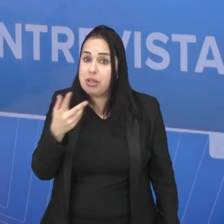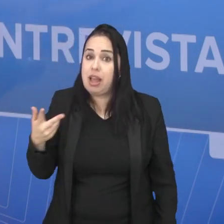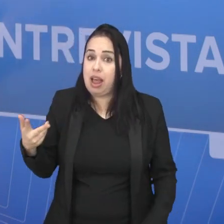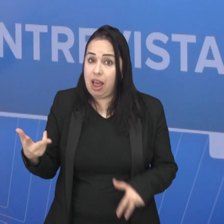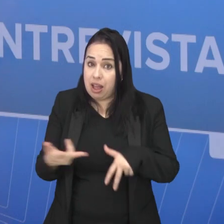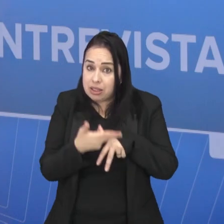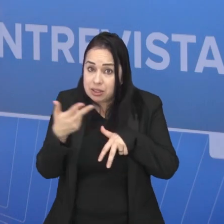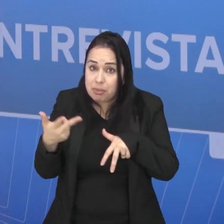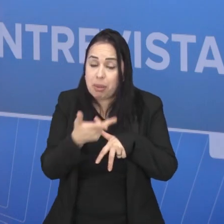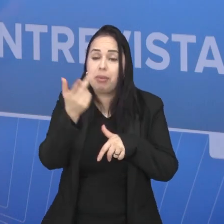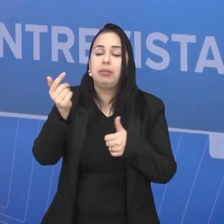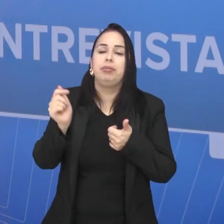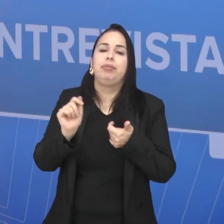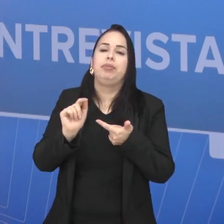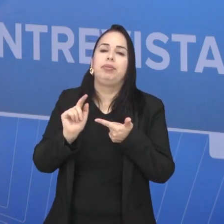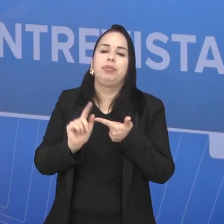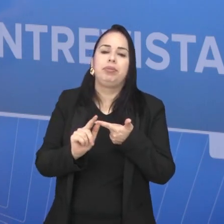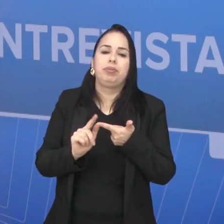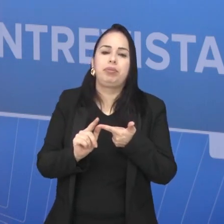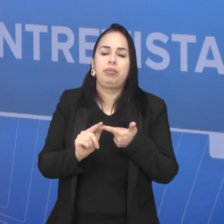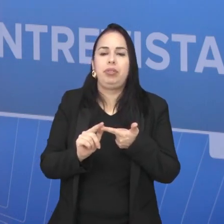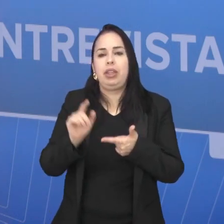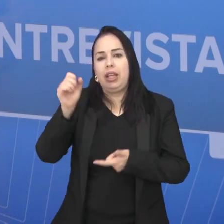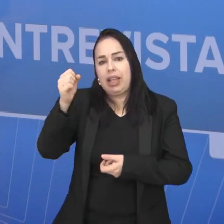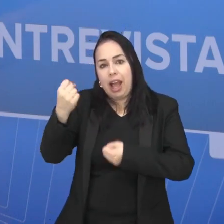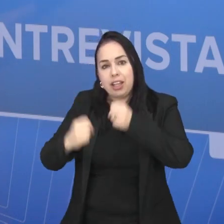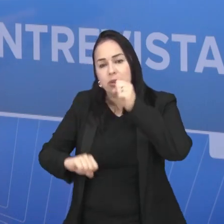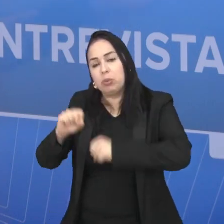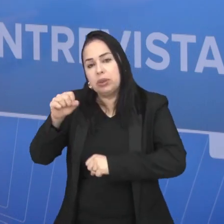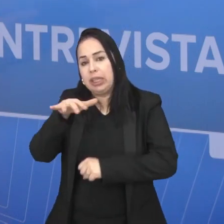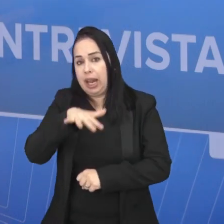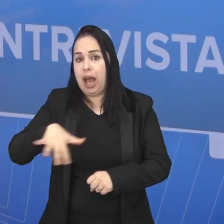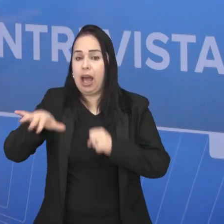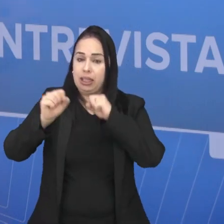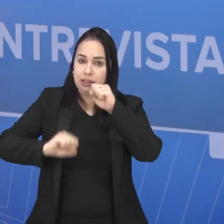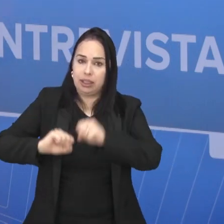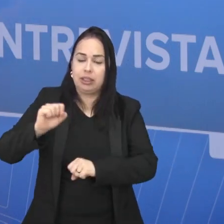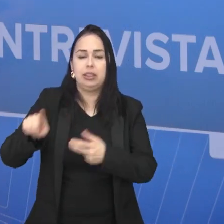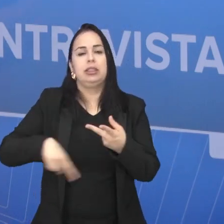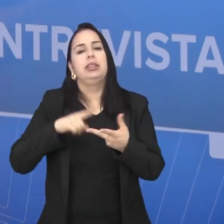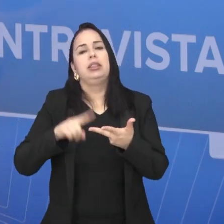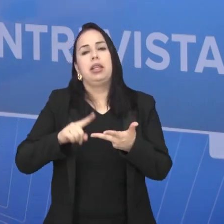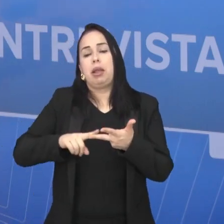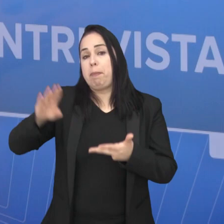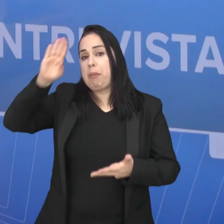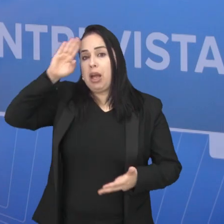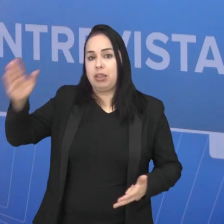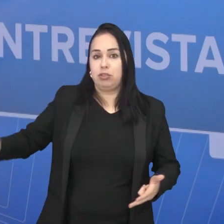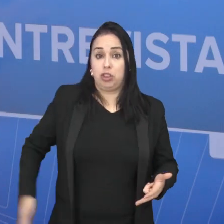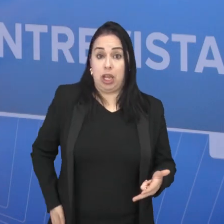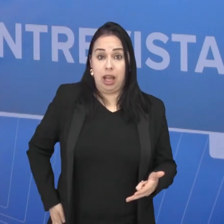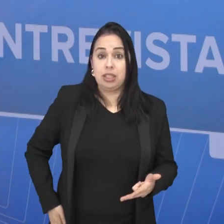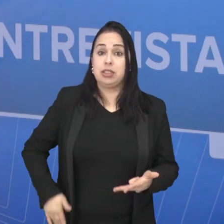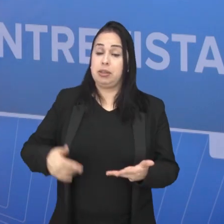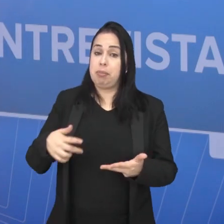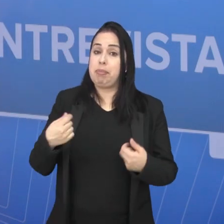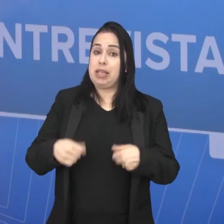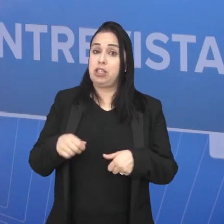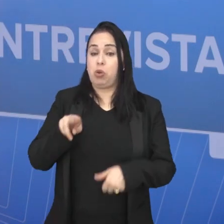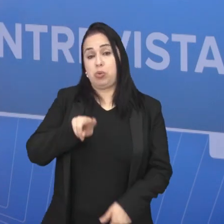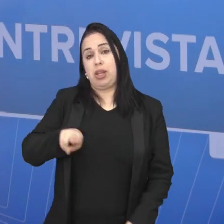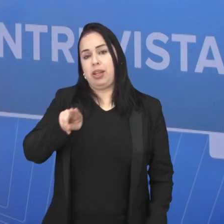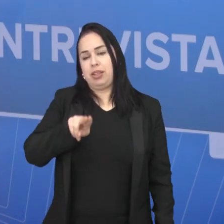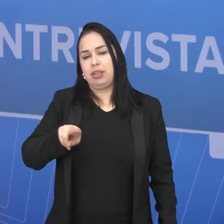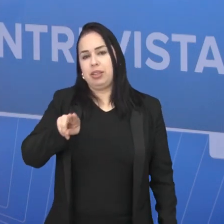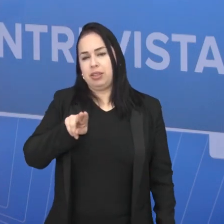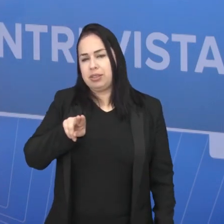própria telemedicina, aplicações da indústria, né? Aplicações militares, tudo isso você